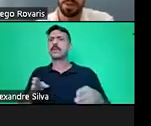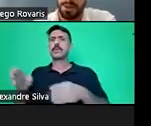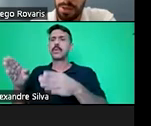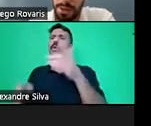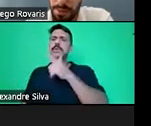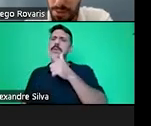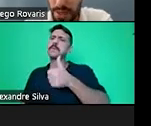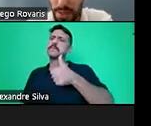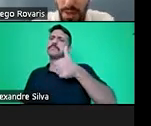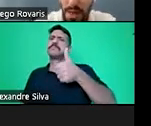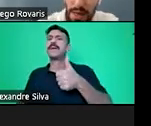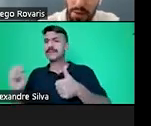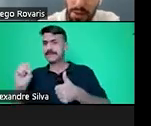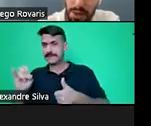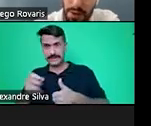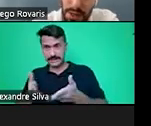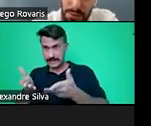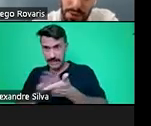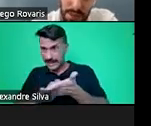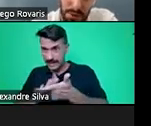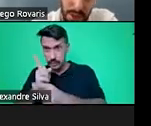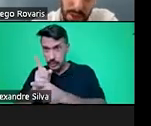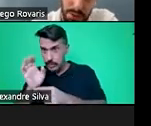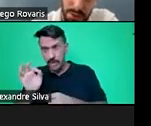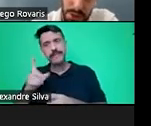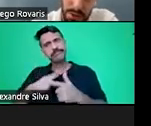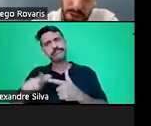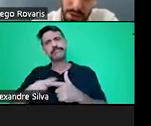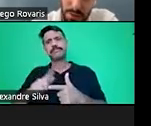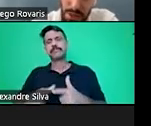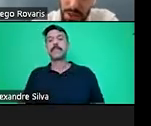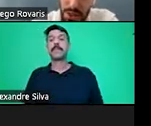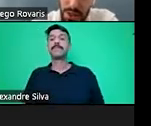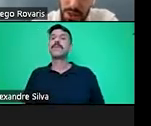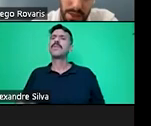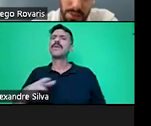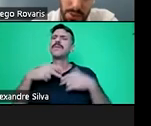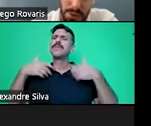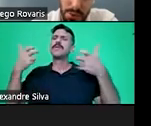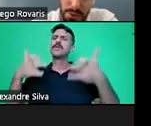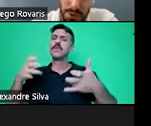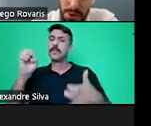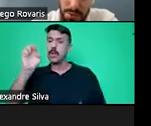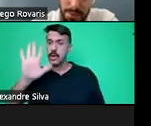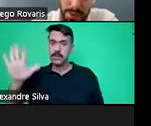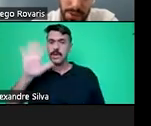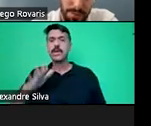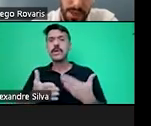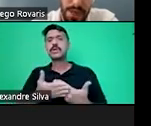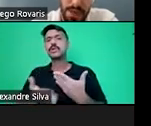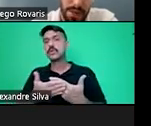é importante ser mencionado. E aí, quando a gente fala do viés eurocêntrico, que eu mencionei anteriormente, a gente tem esse tipo de estudo